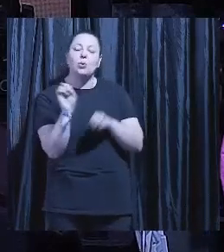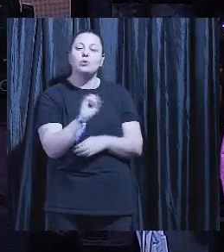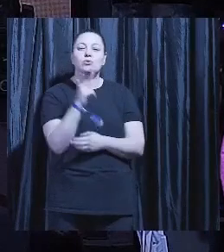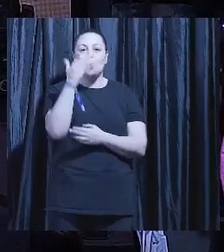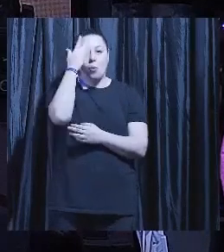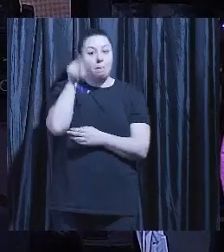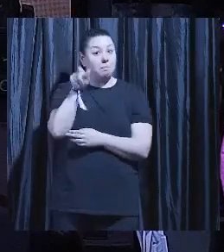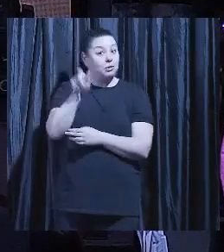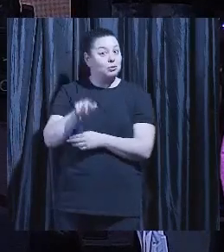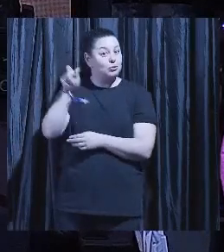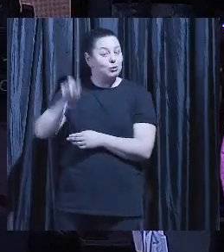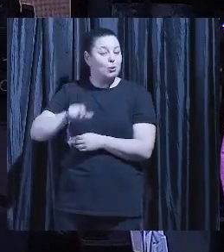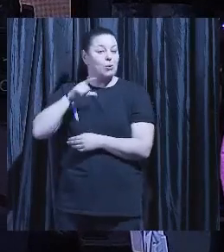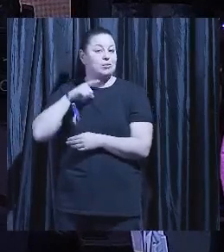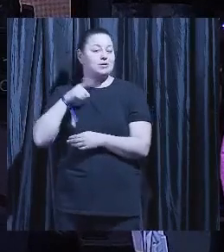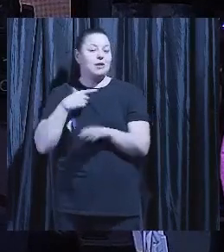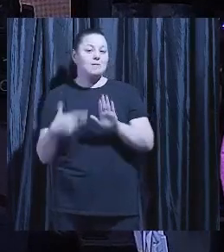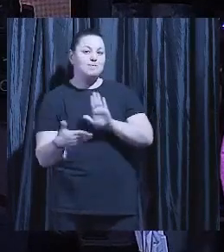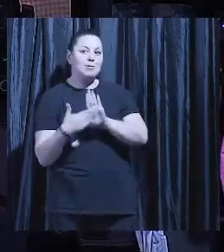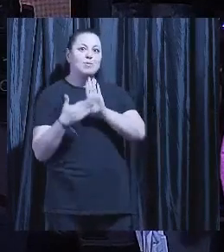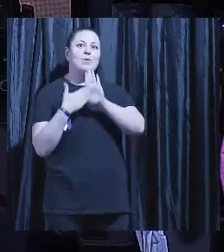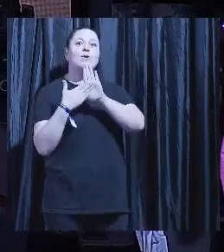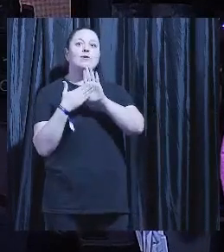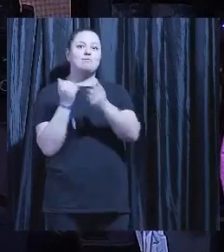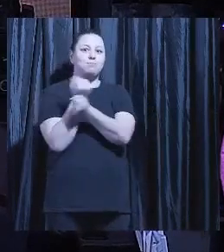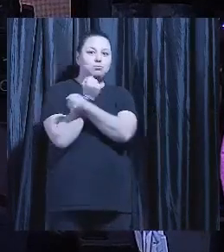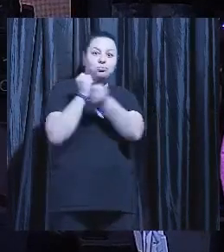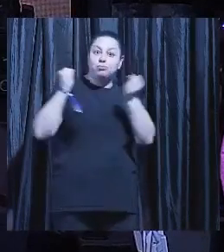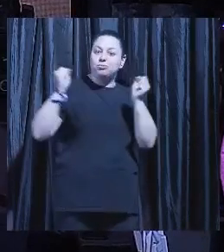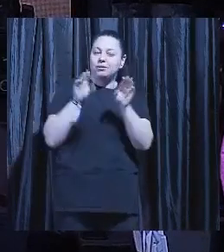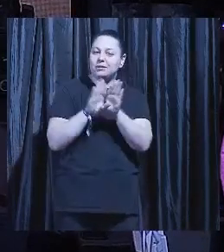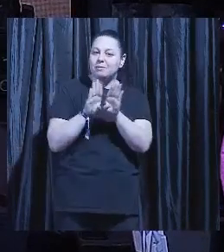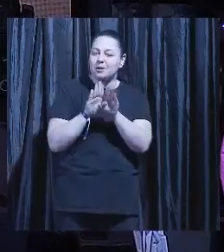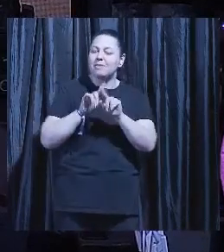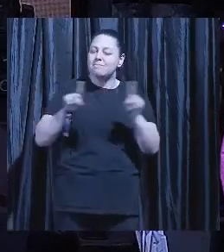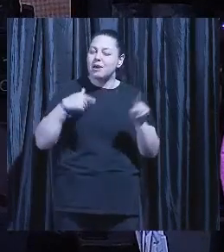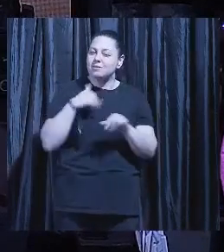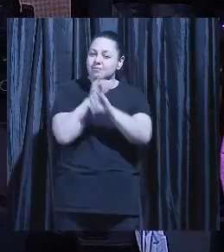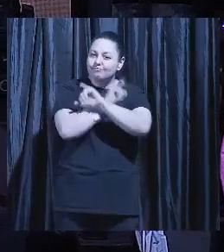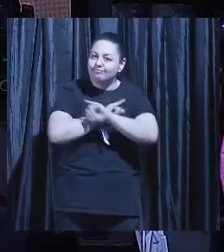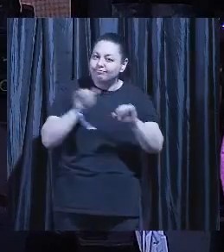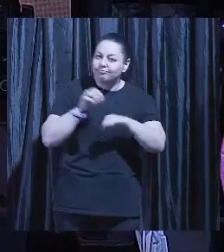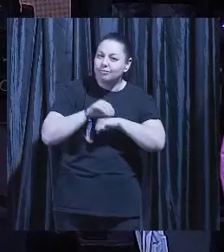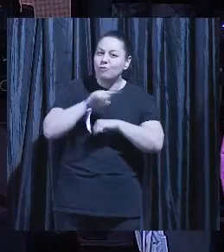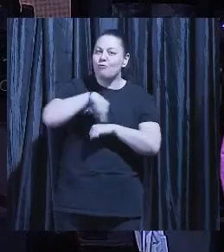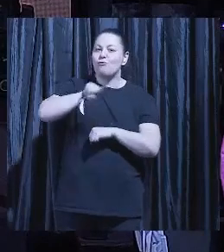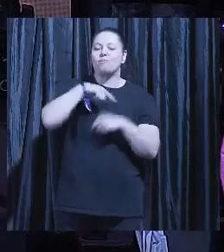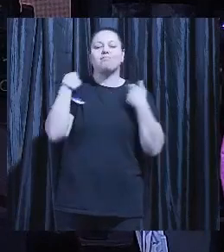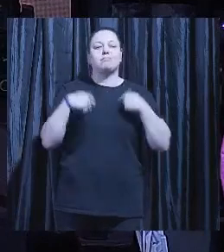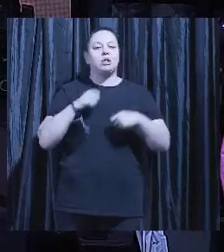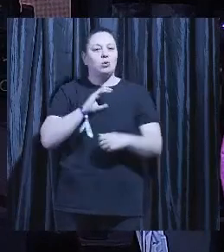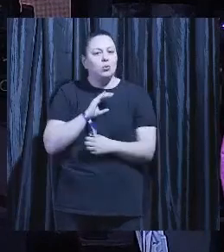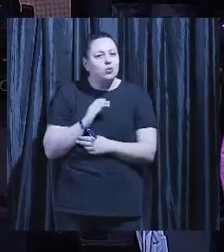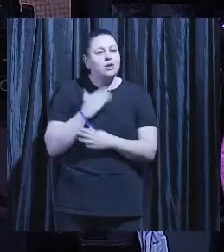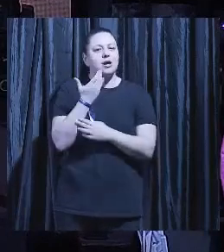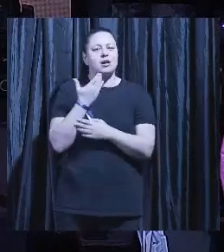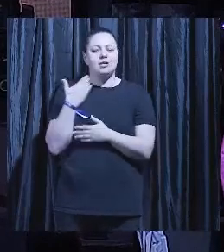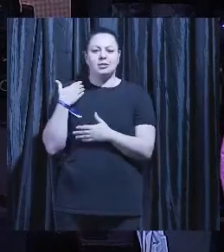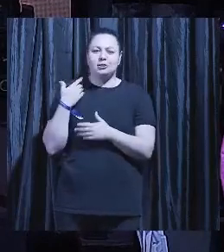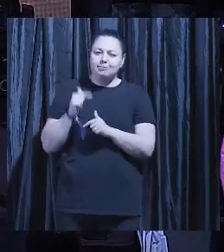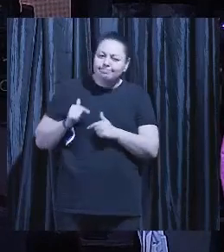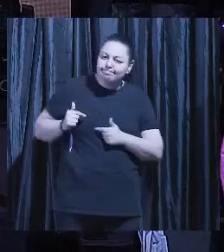com propósitos gigantescos, mas tenham muita coragem, muita persistência, muita